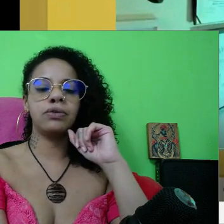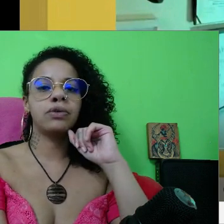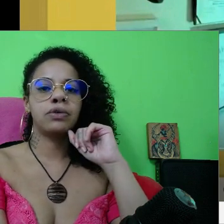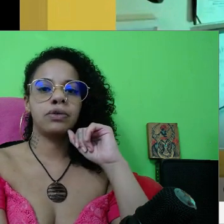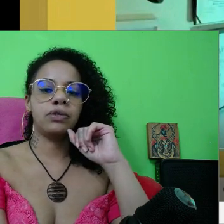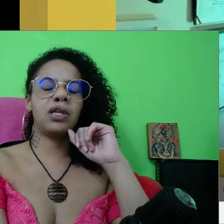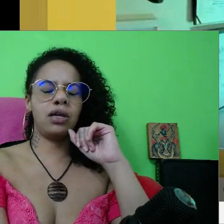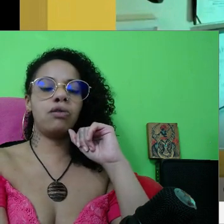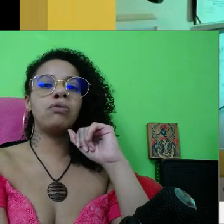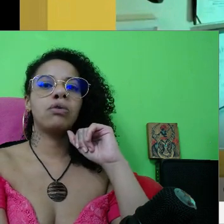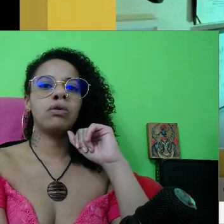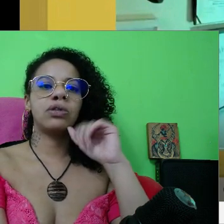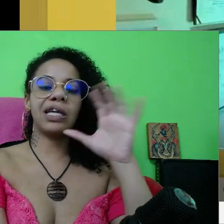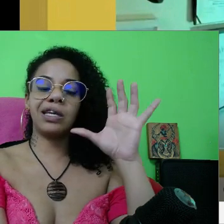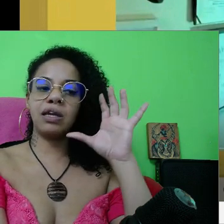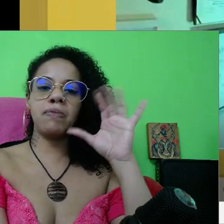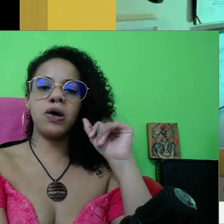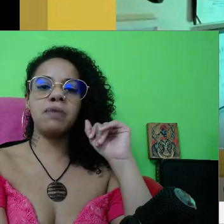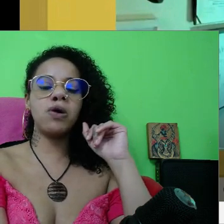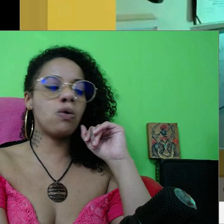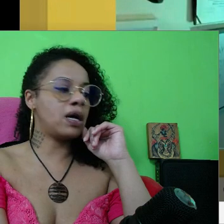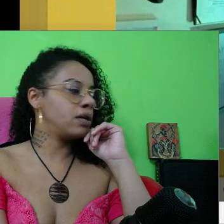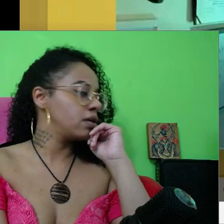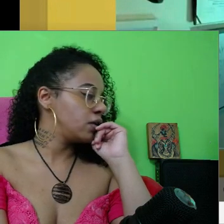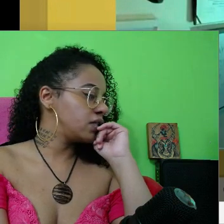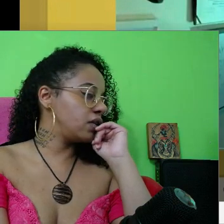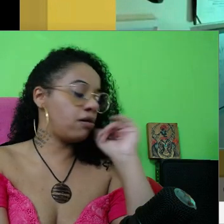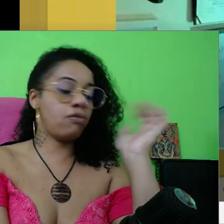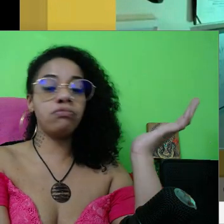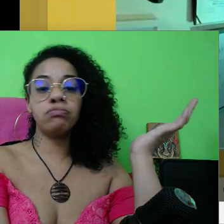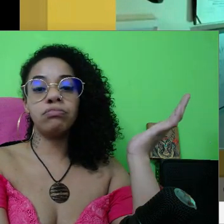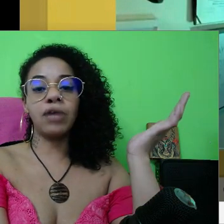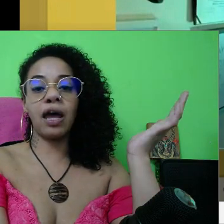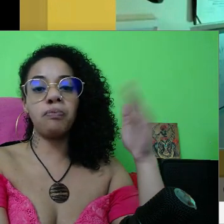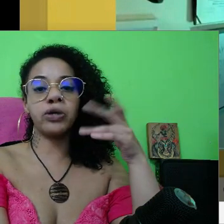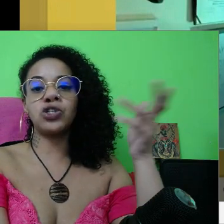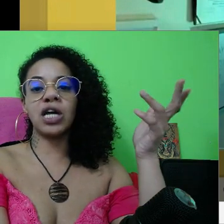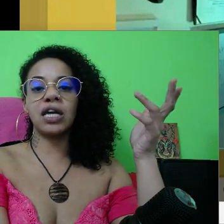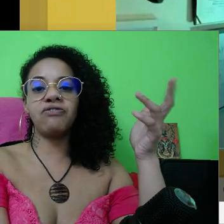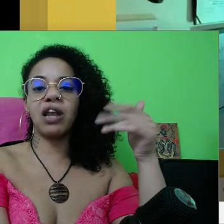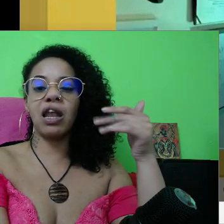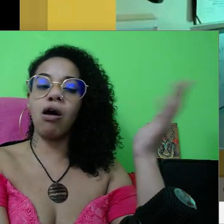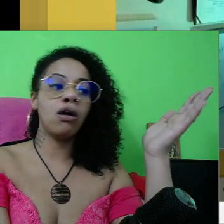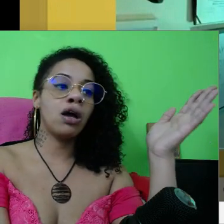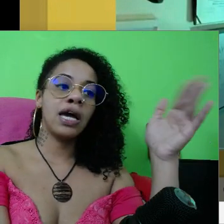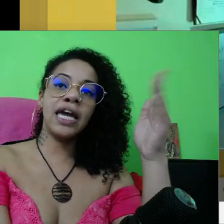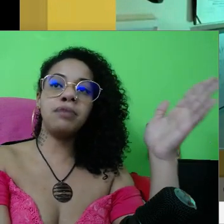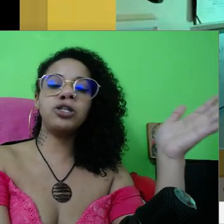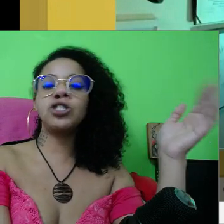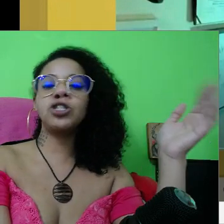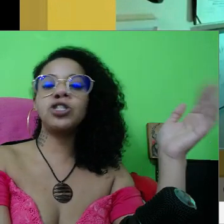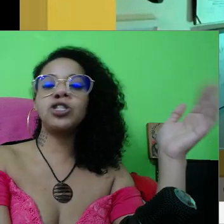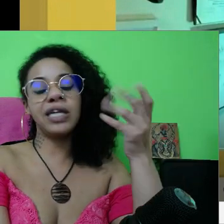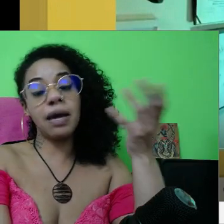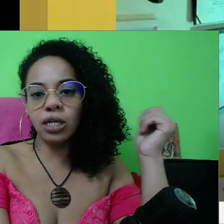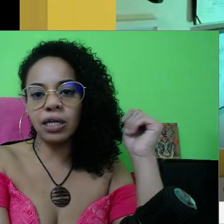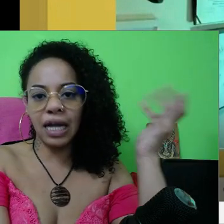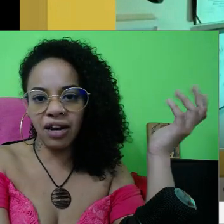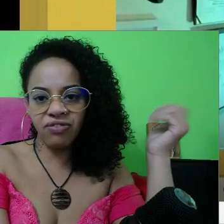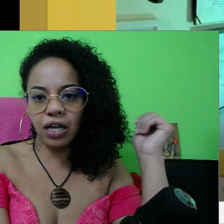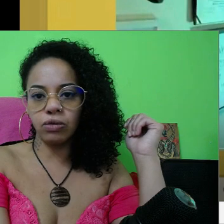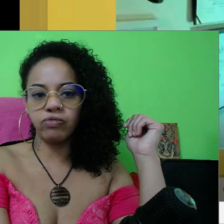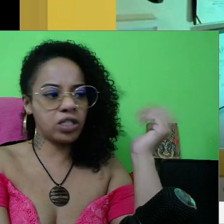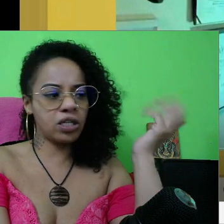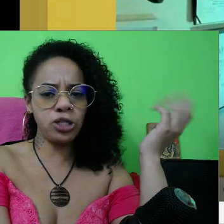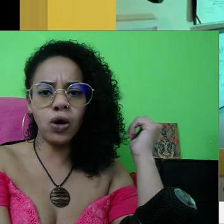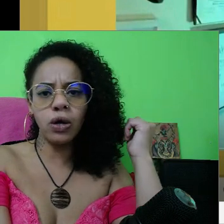separando entendeu tem que ter memória boa senão né eu posso chegar aqui e falar ó ele me xingou e é